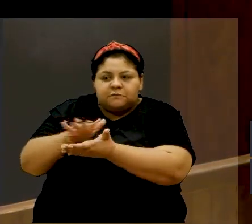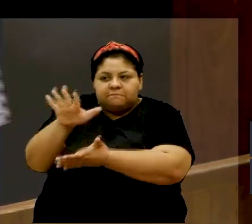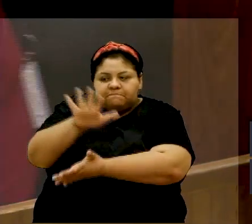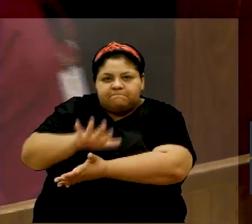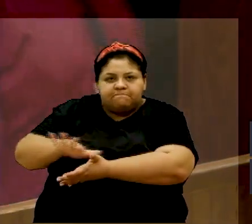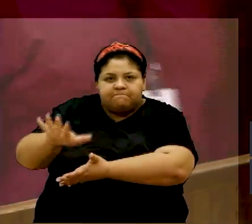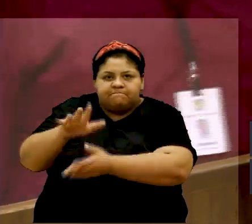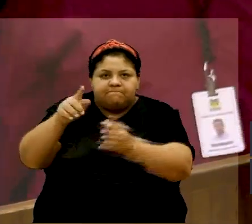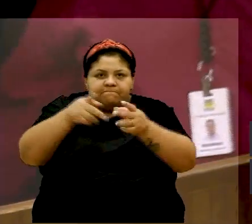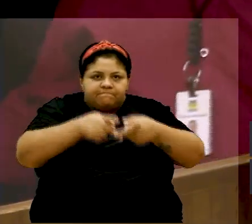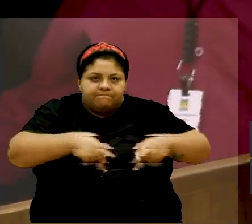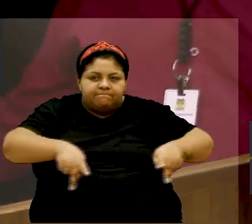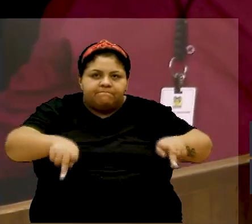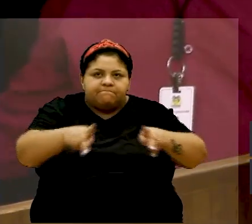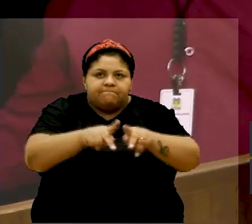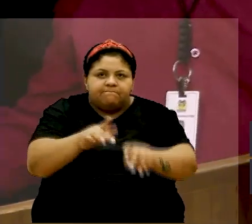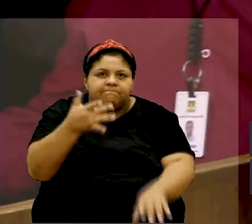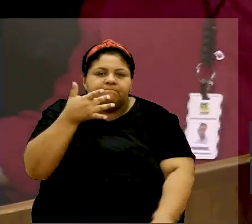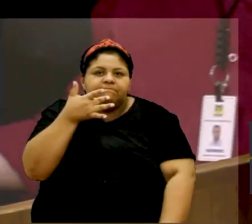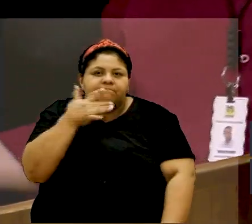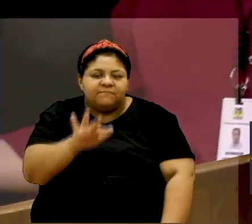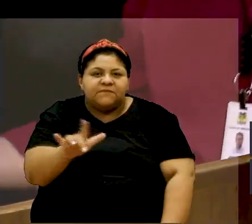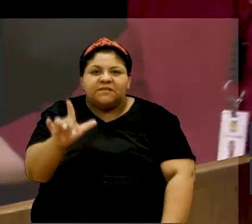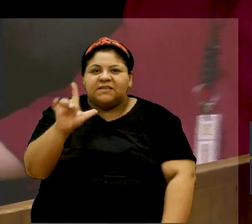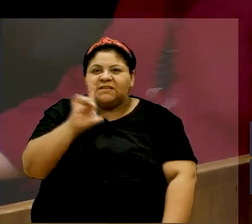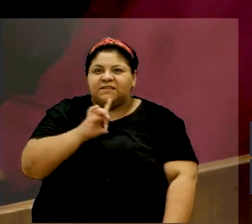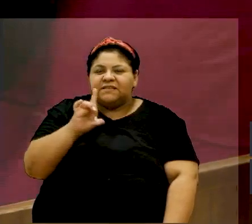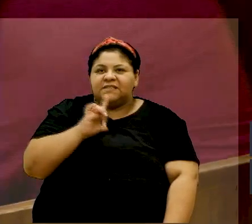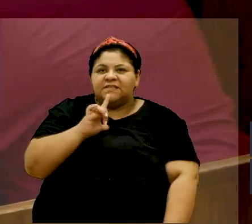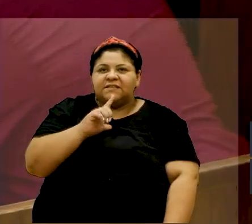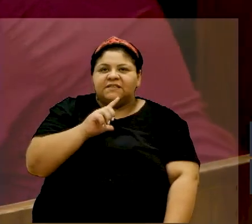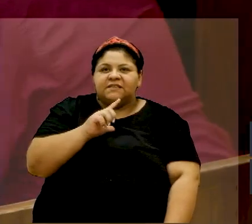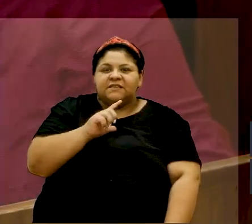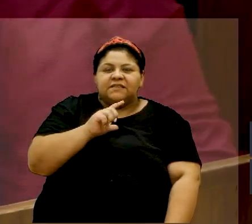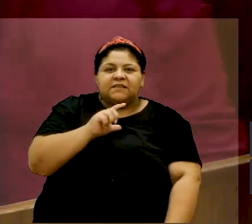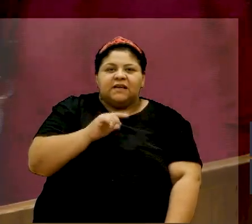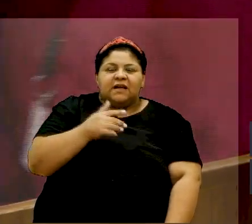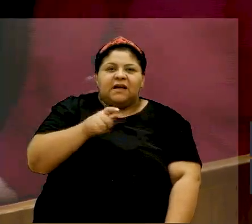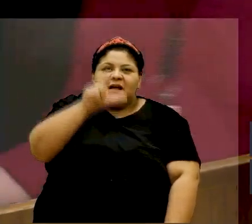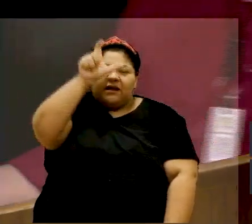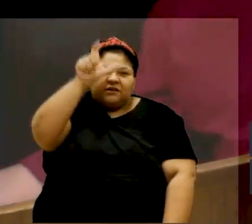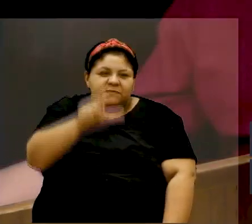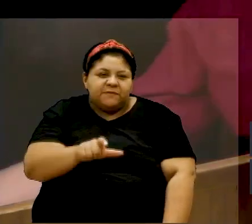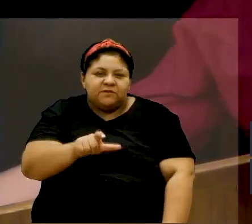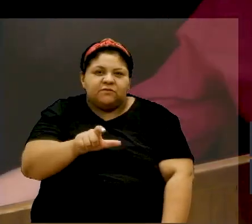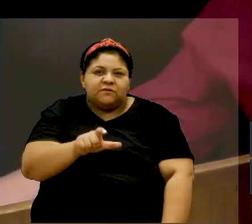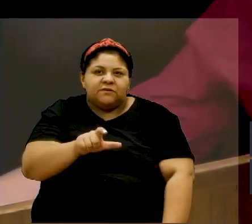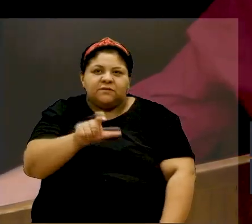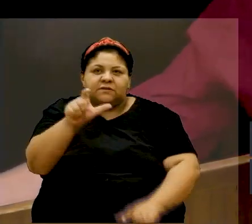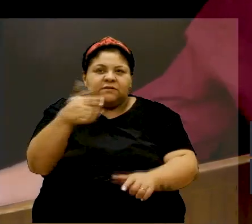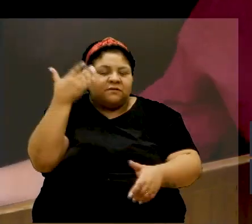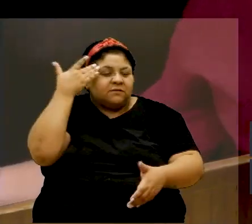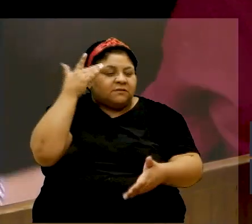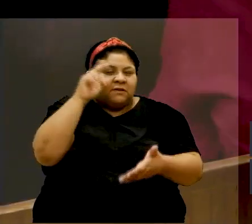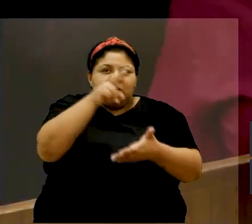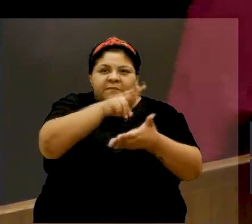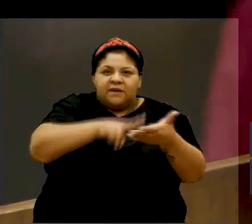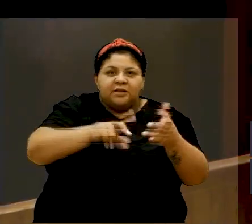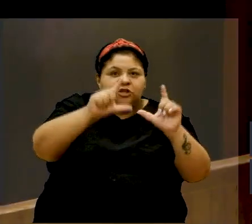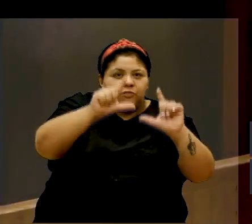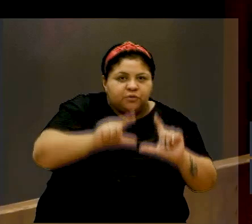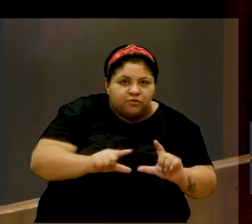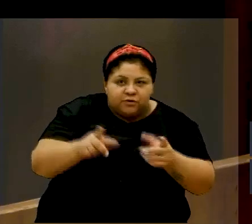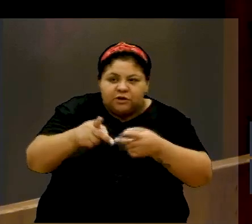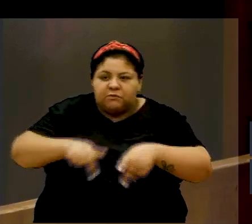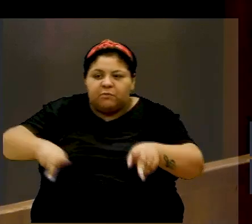a população branca tem o analfabetismo entre os seus diminuindo e entre a população negra aumentando. Quando